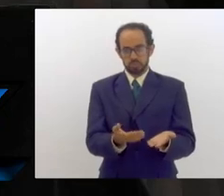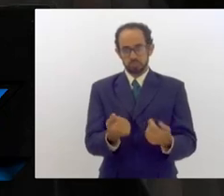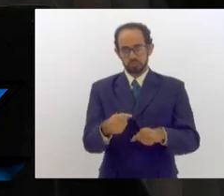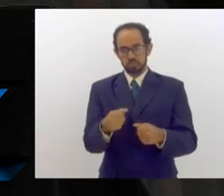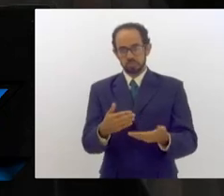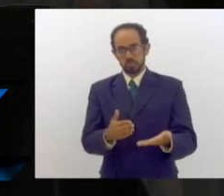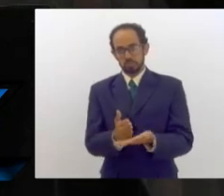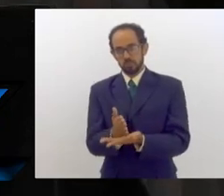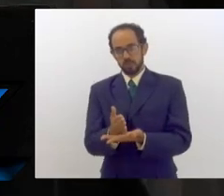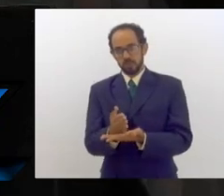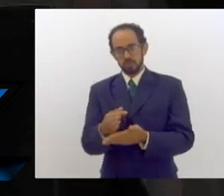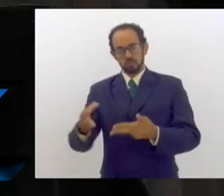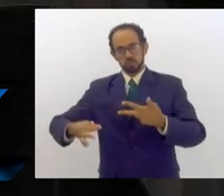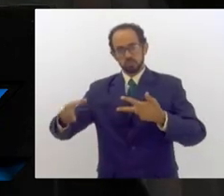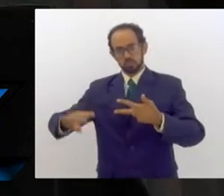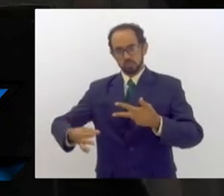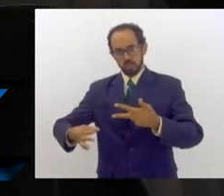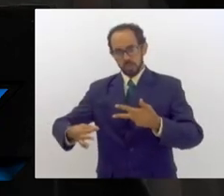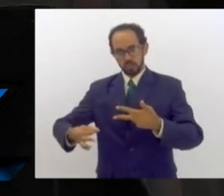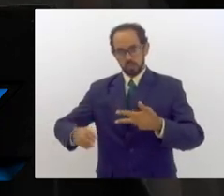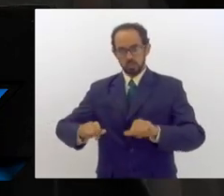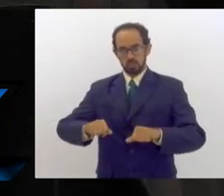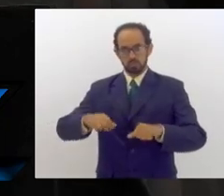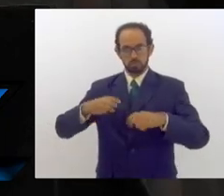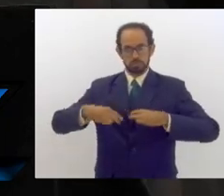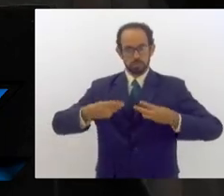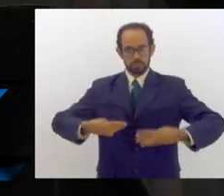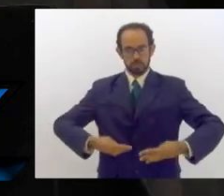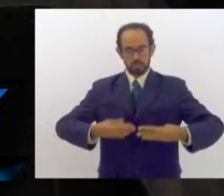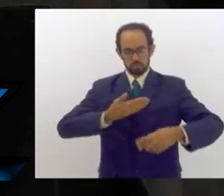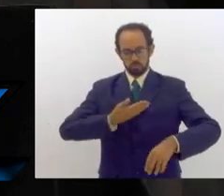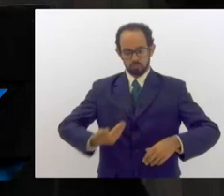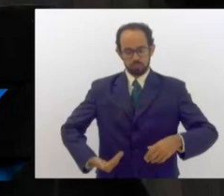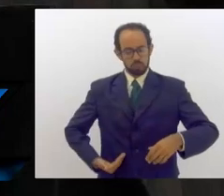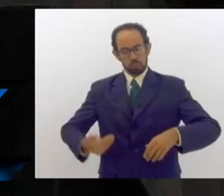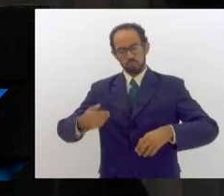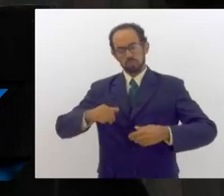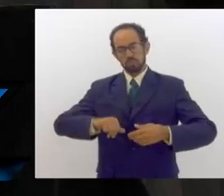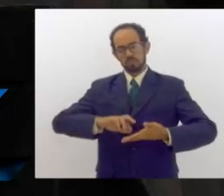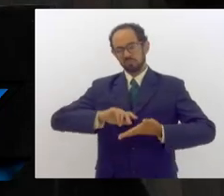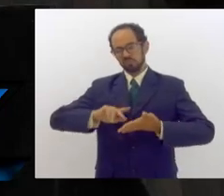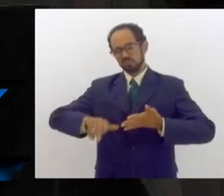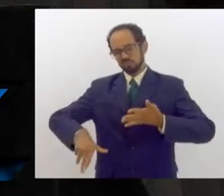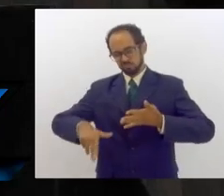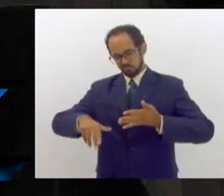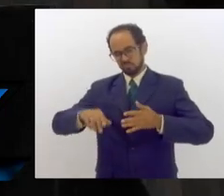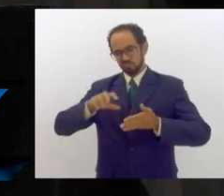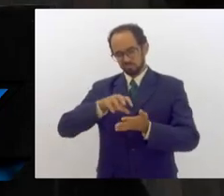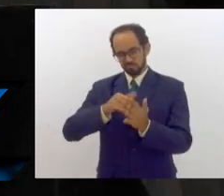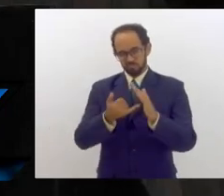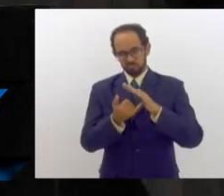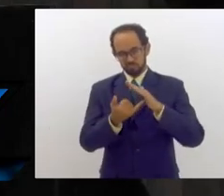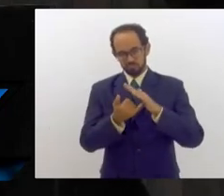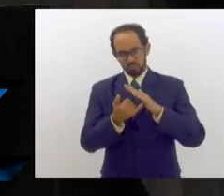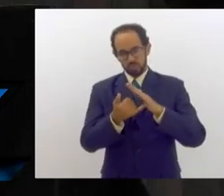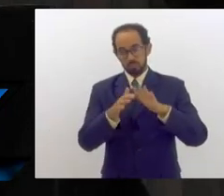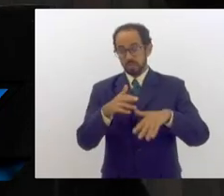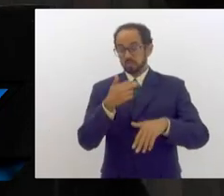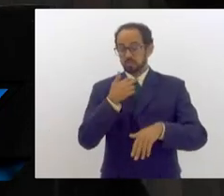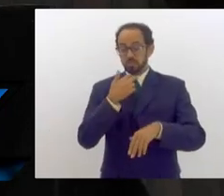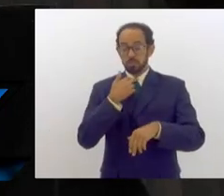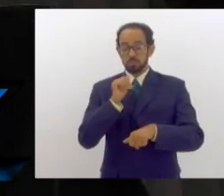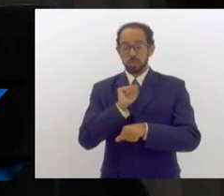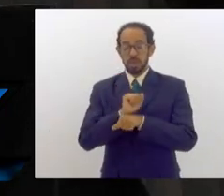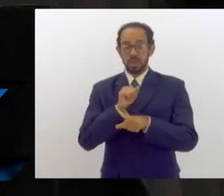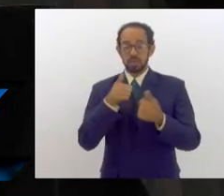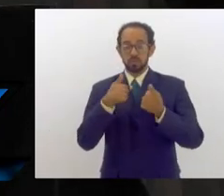ser aprovado no judiciário tem que ser aprovado pelo Ministério Público etc etc mas o sistema não pode parar de funcionar se